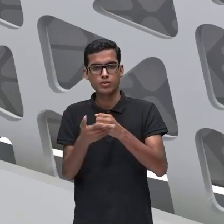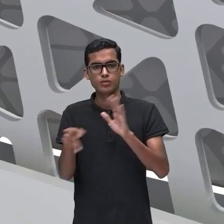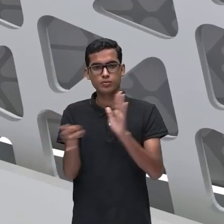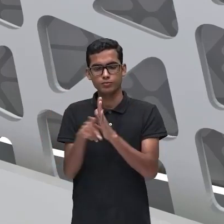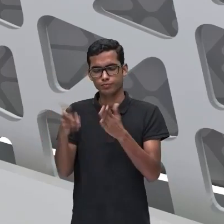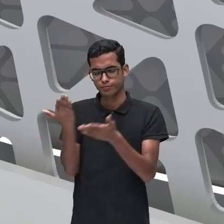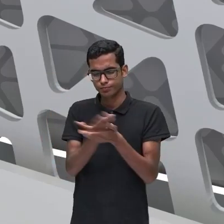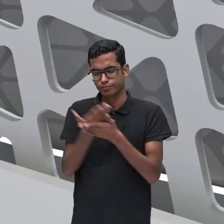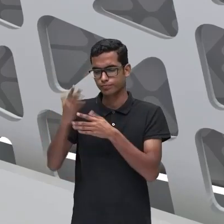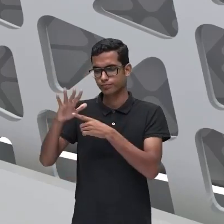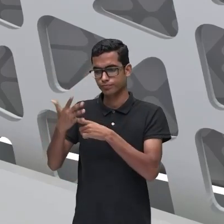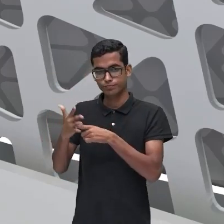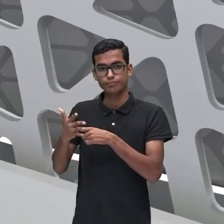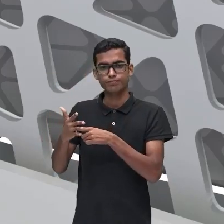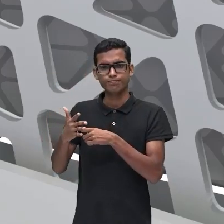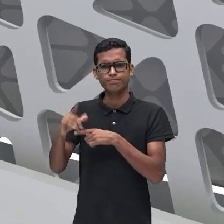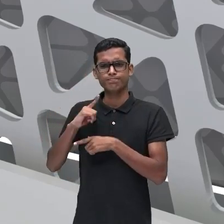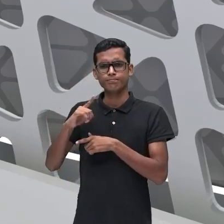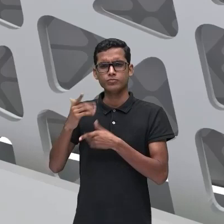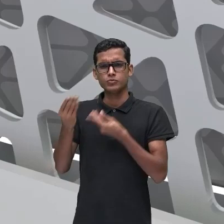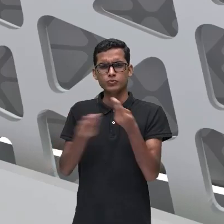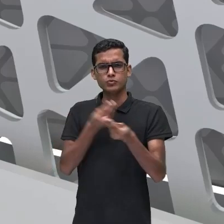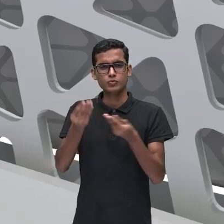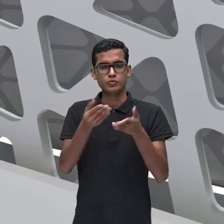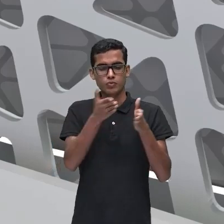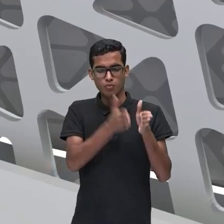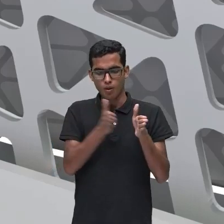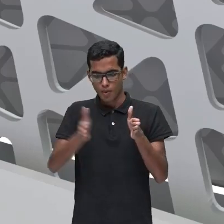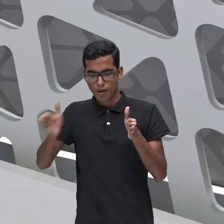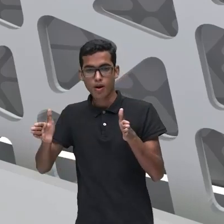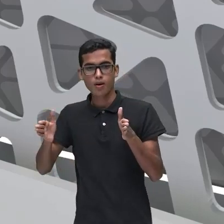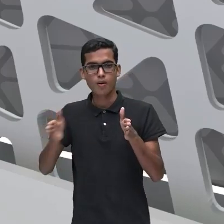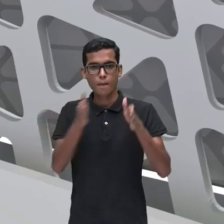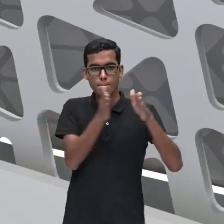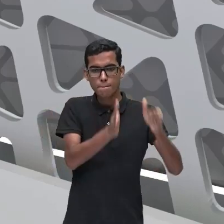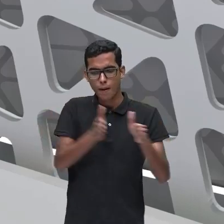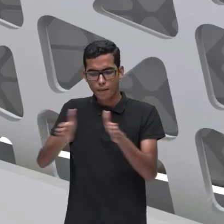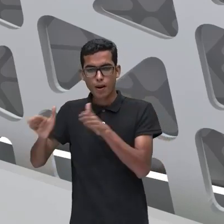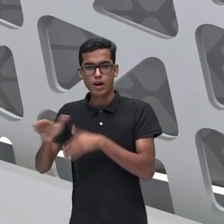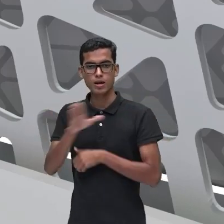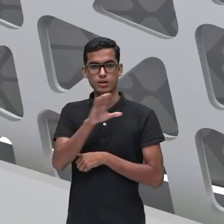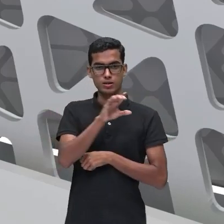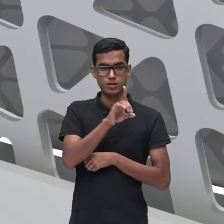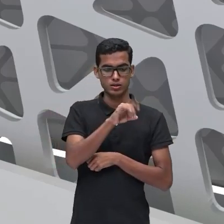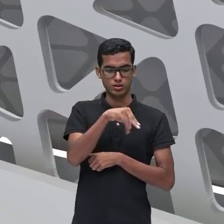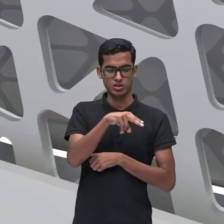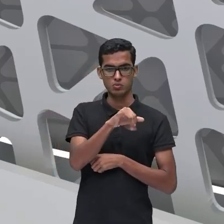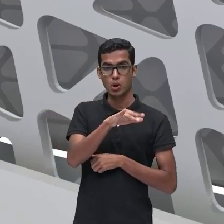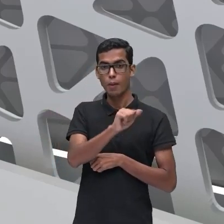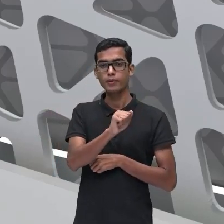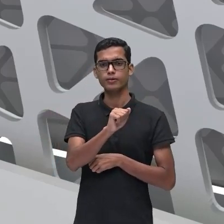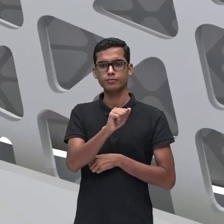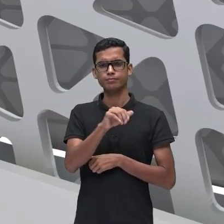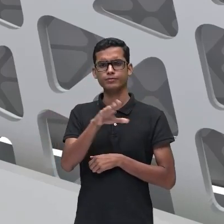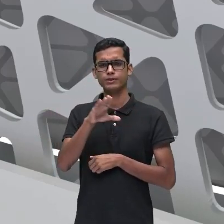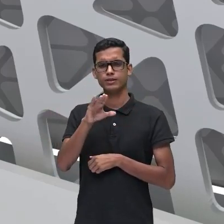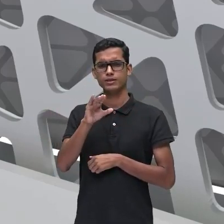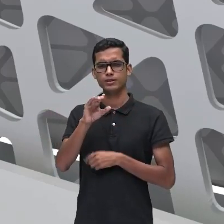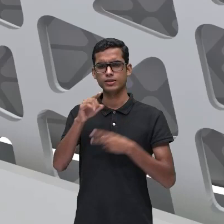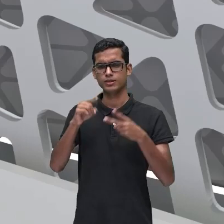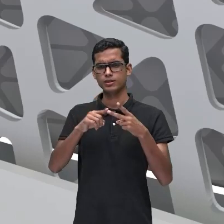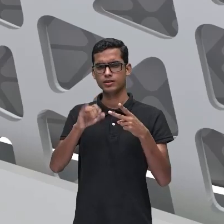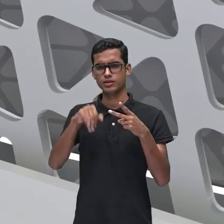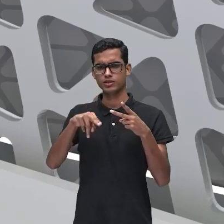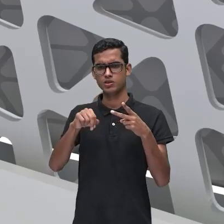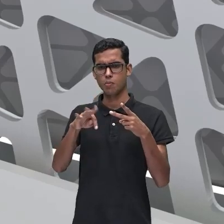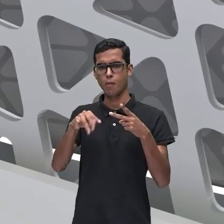A gente viu que a mecânica ela se subdivide aí em dinâmica, cinemática e estática. E aí os conceitos que